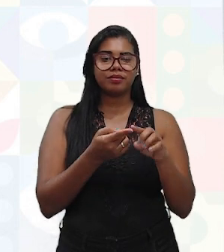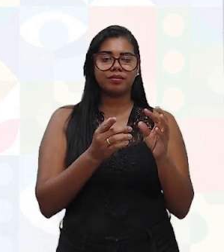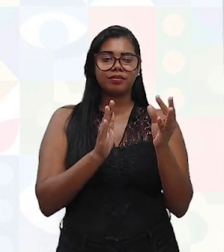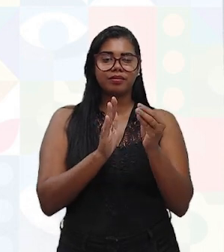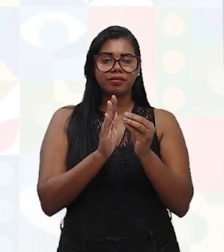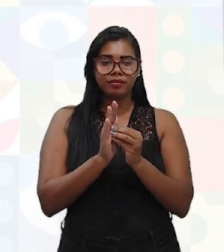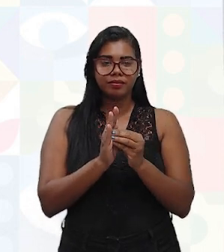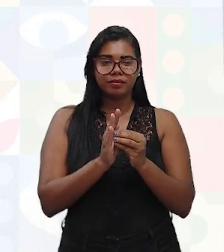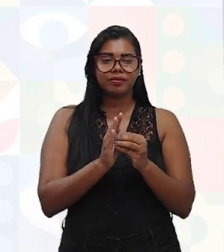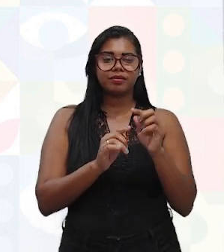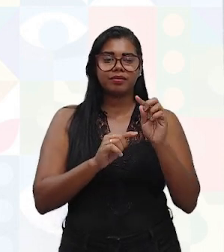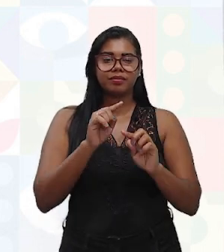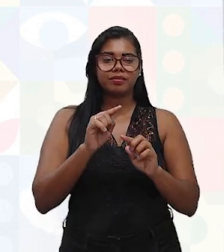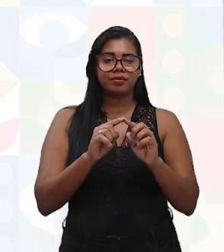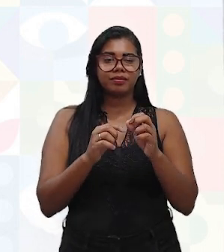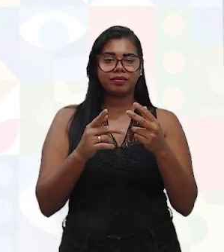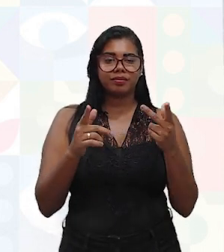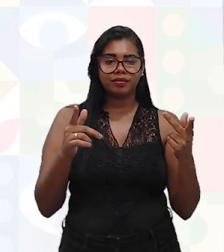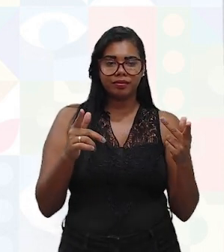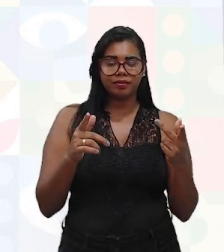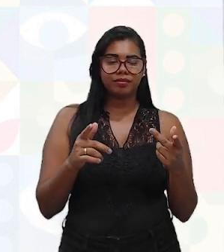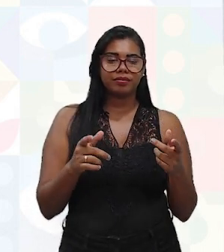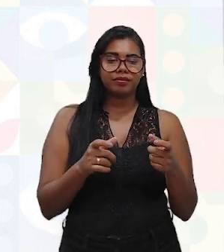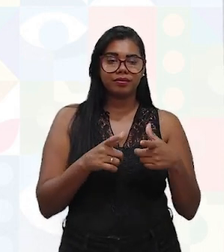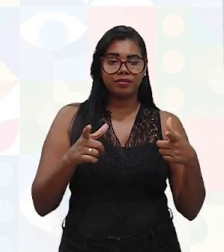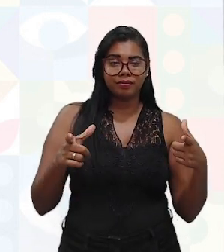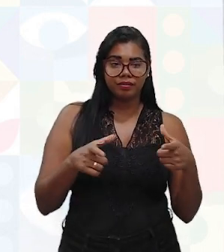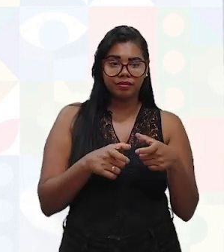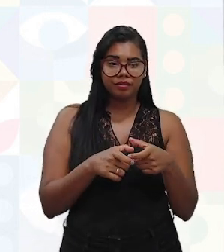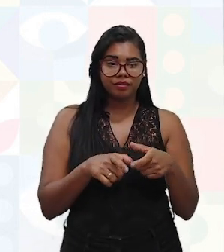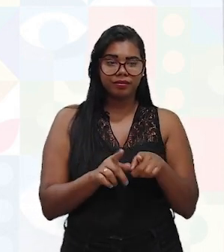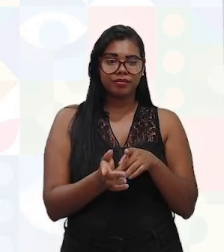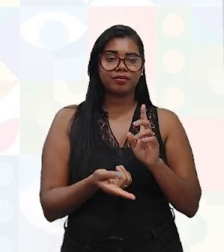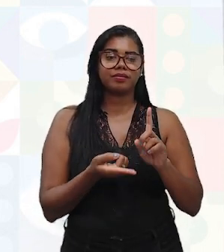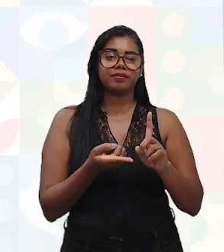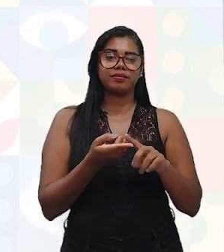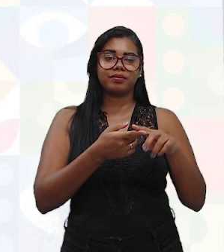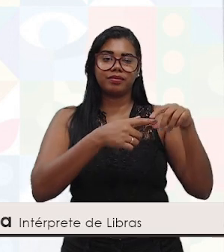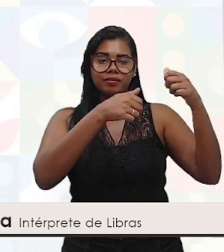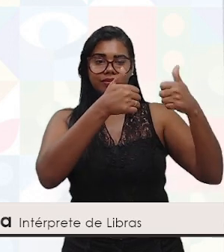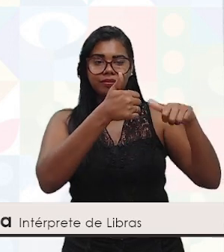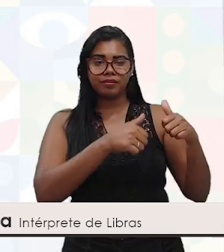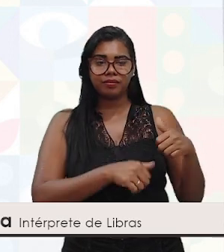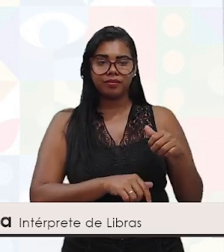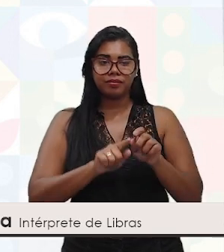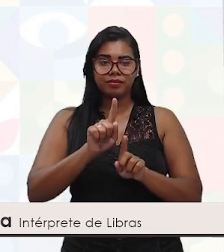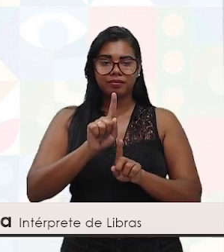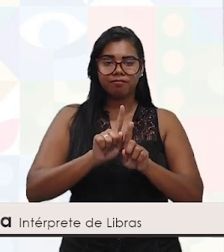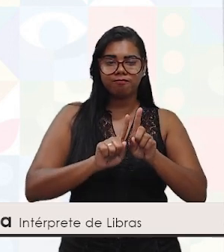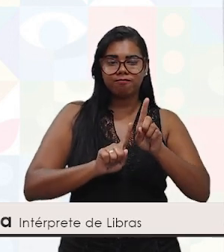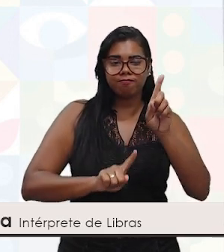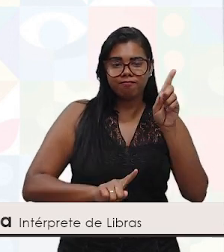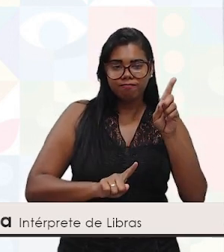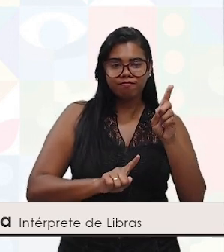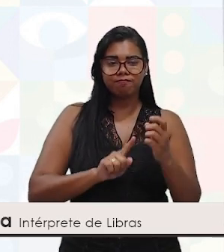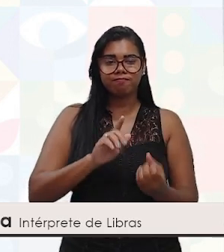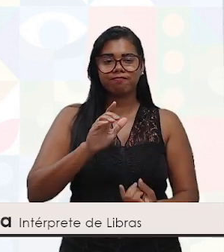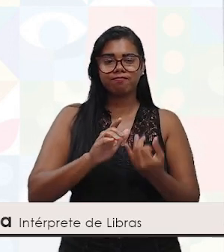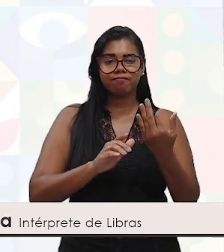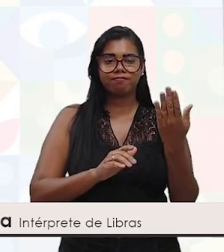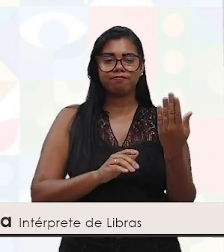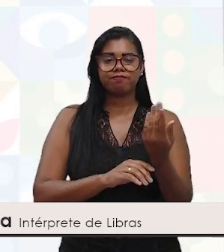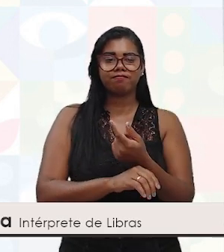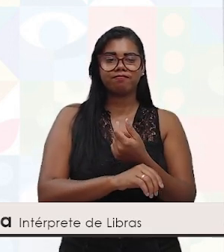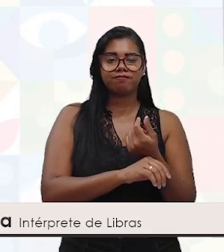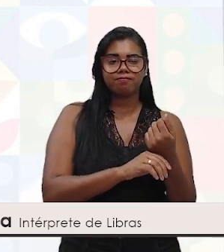produtos, evitando excesso ou escassez. Além disso, essa análise contribui para otimizar o fluxo de caixa da